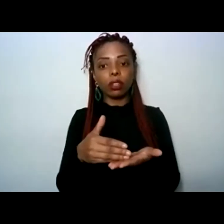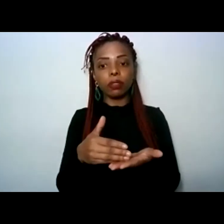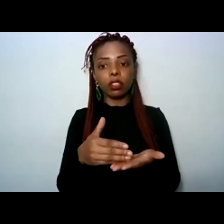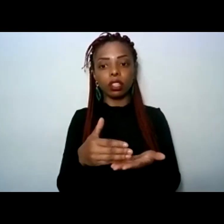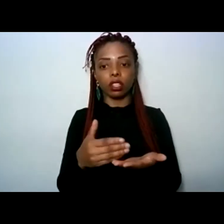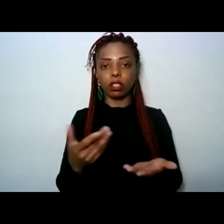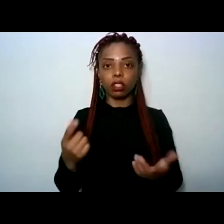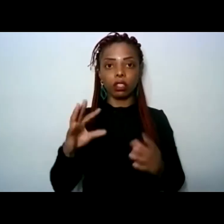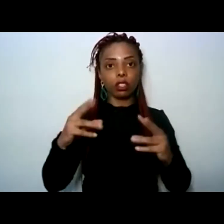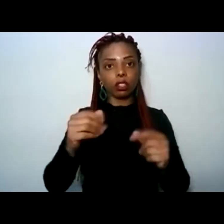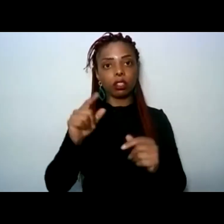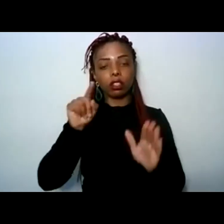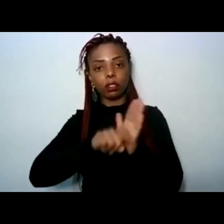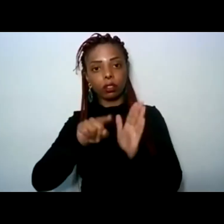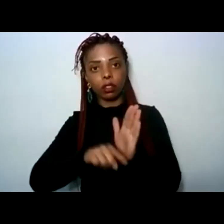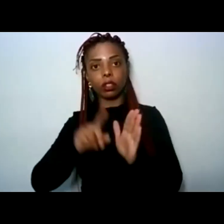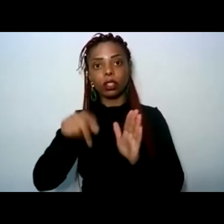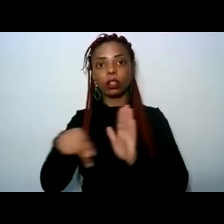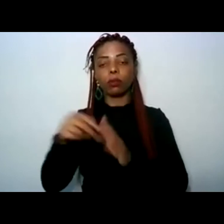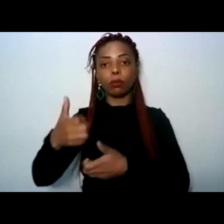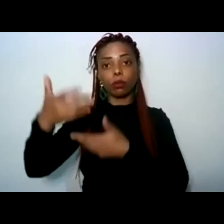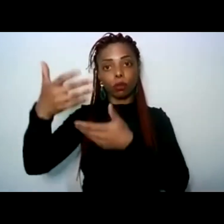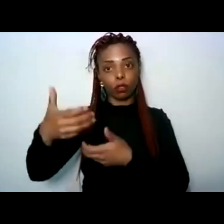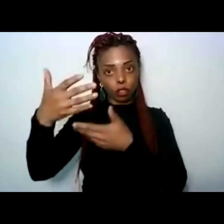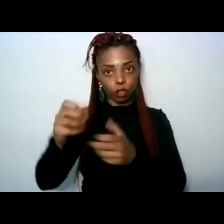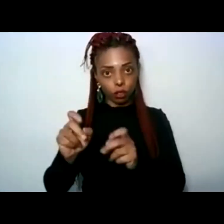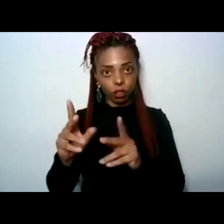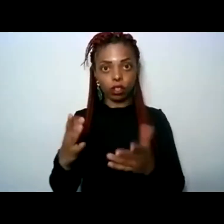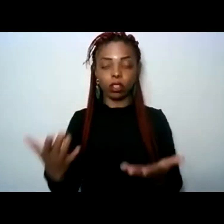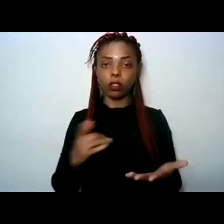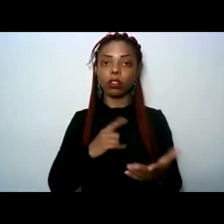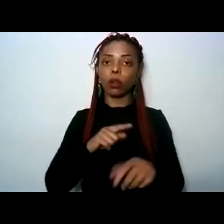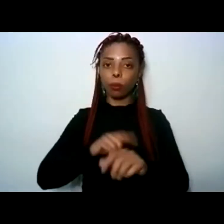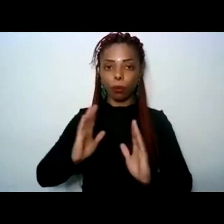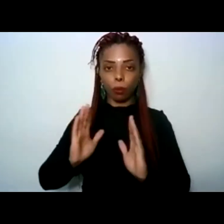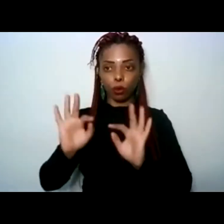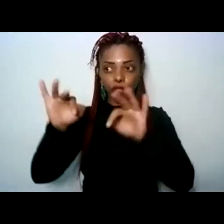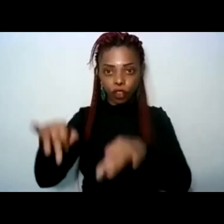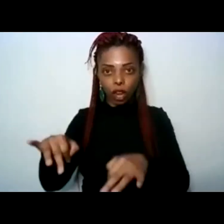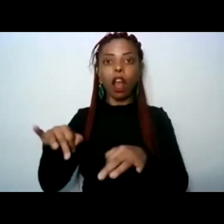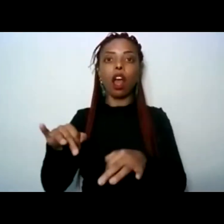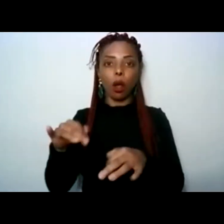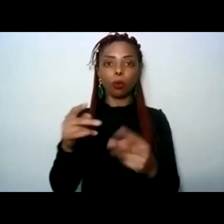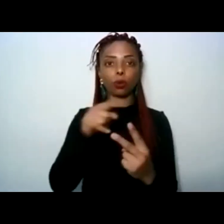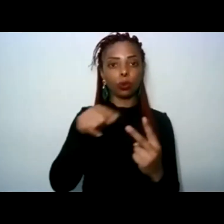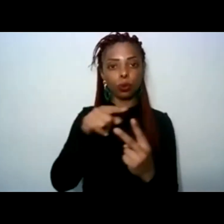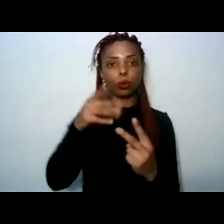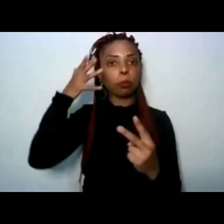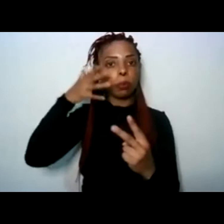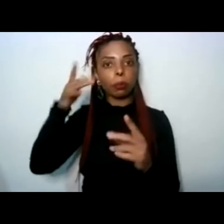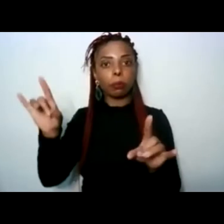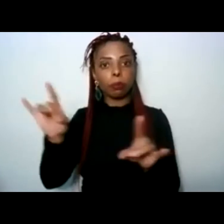ser direcionadas pelo chat, então a gente vai ter um bloco de perguntas no final das duas apresentações. Então, se vocês